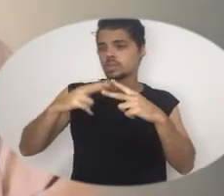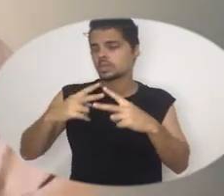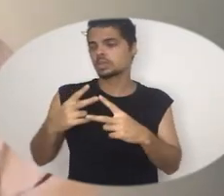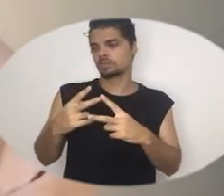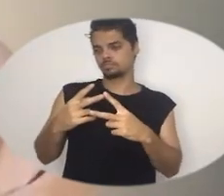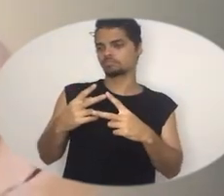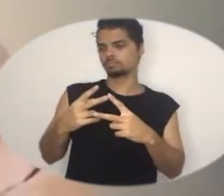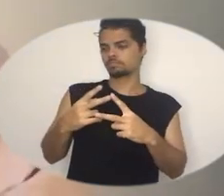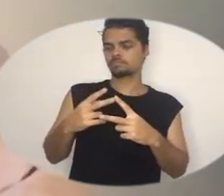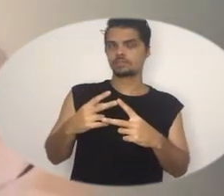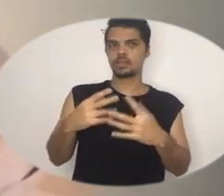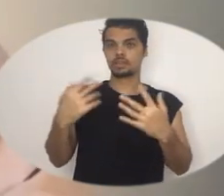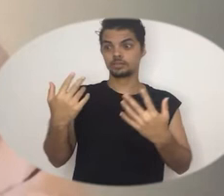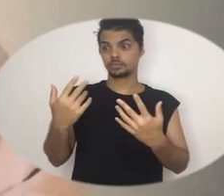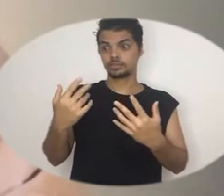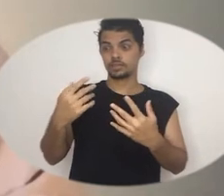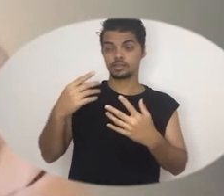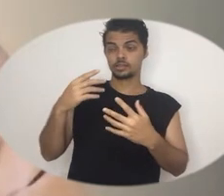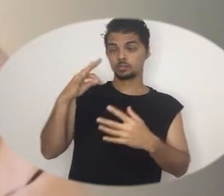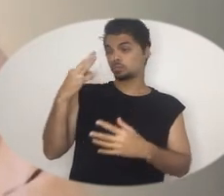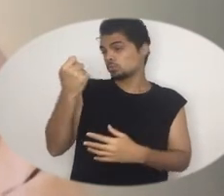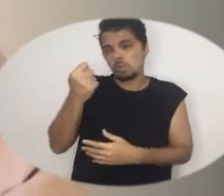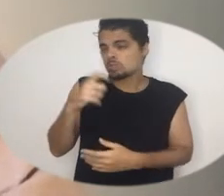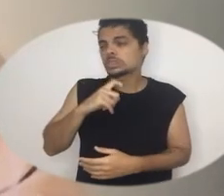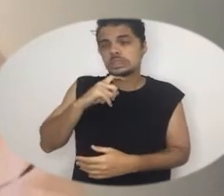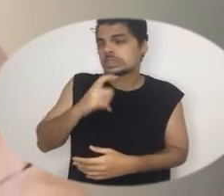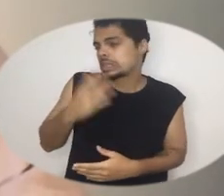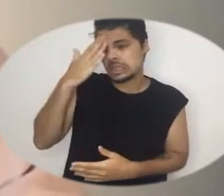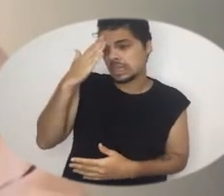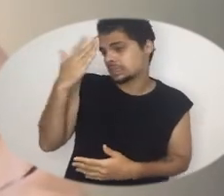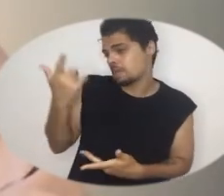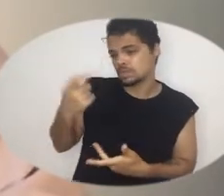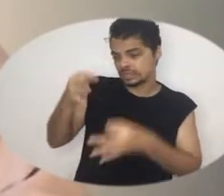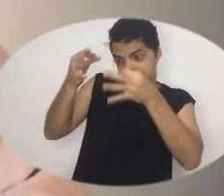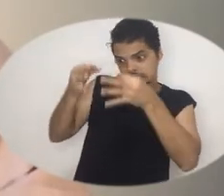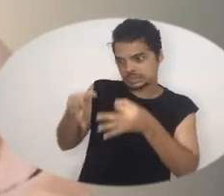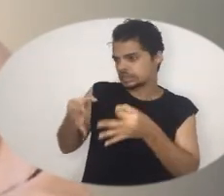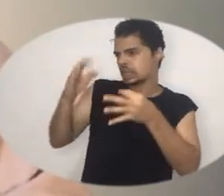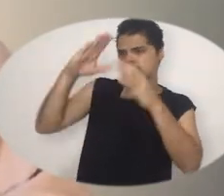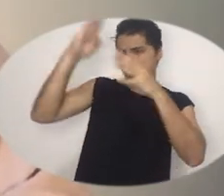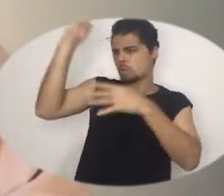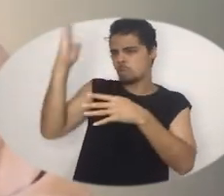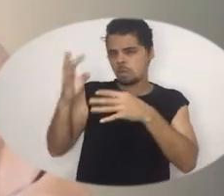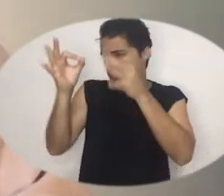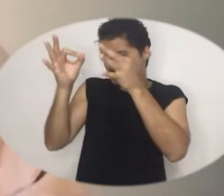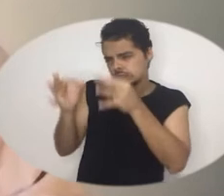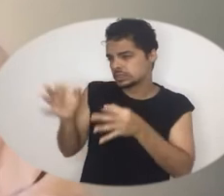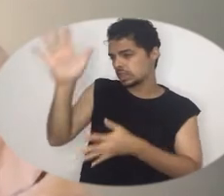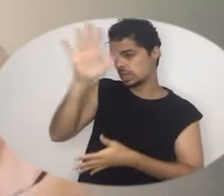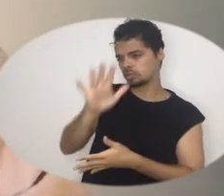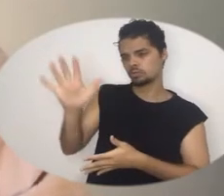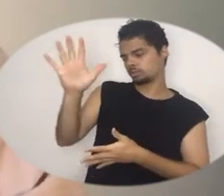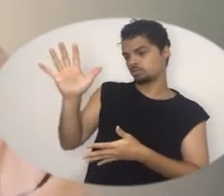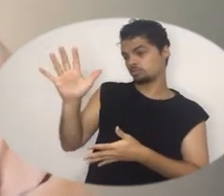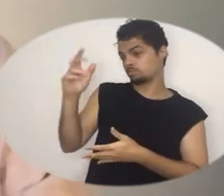do Brasil seria aquele com qual ele terminou ou seja abarcando quase que todo território da antiga colônia